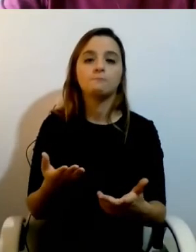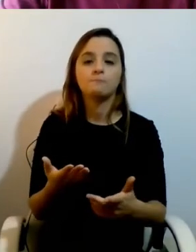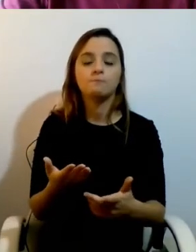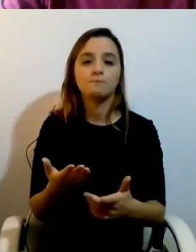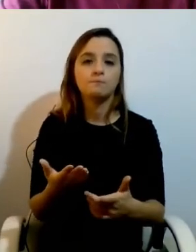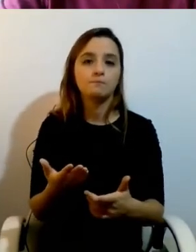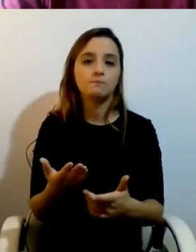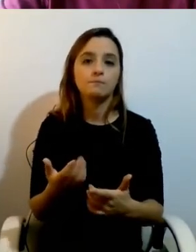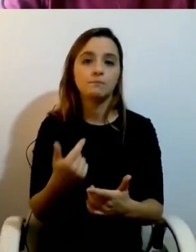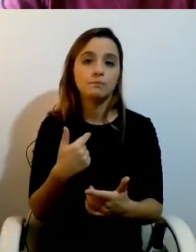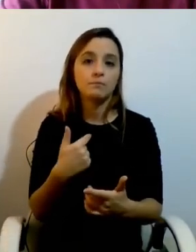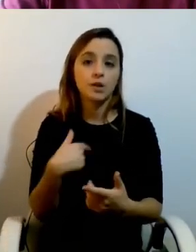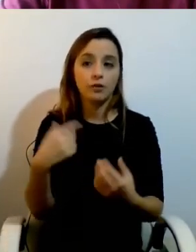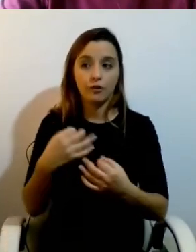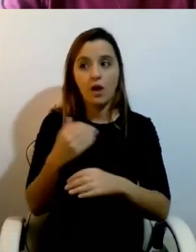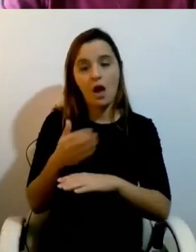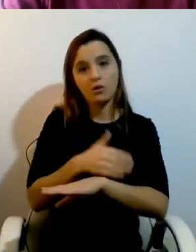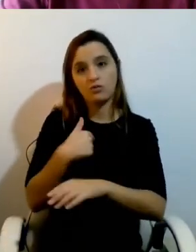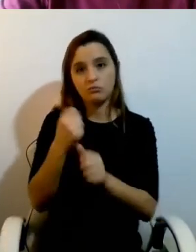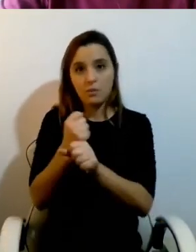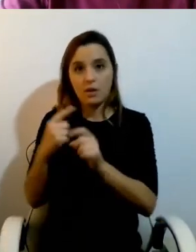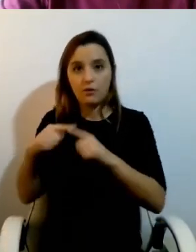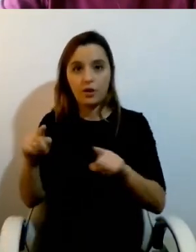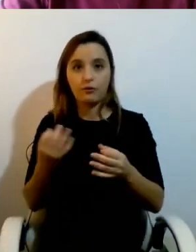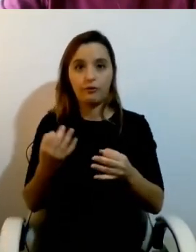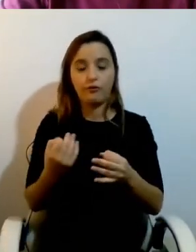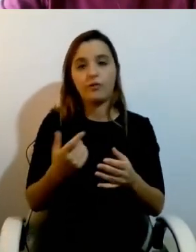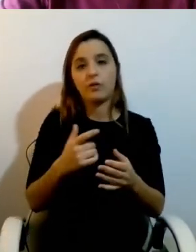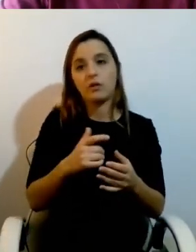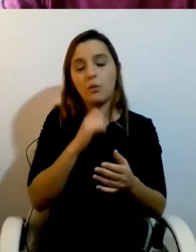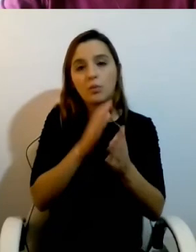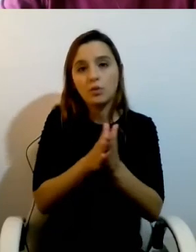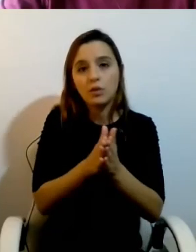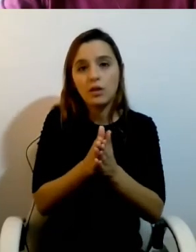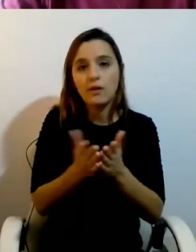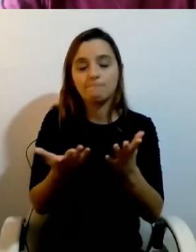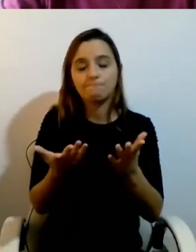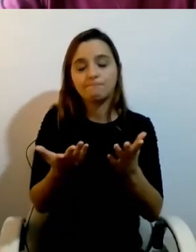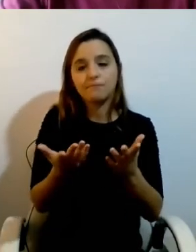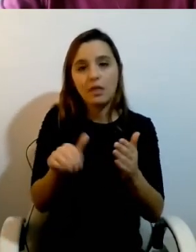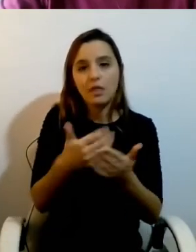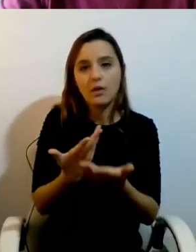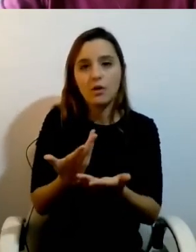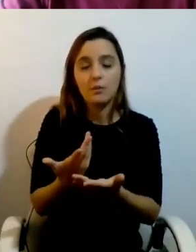tive a oportunidade de fazer contraditório com inúmeros governos neste país a propósito desta matéria.